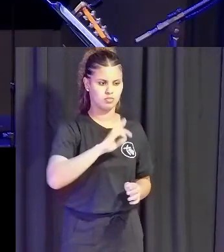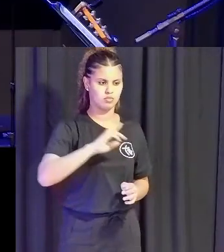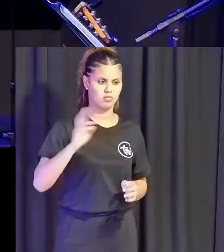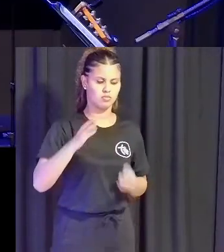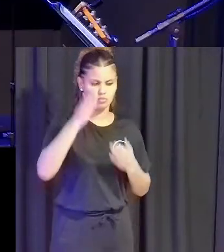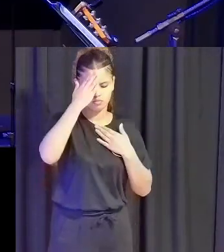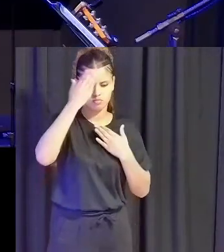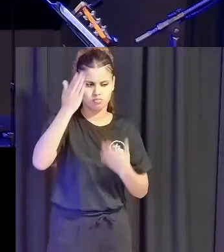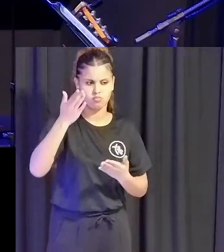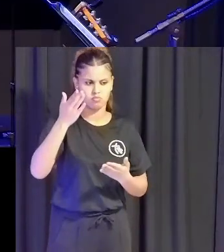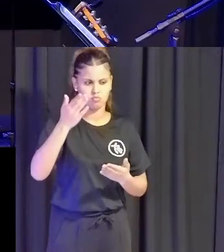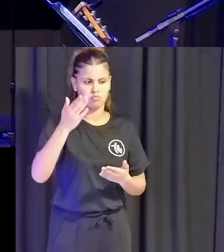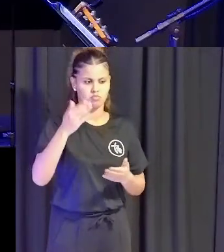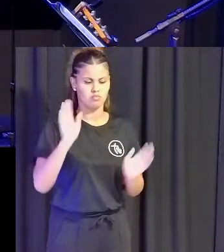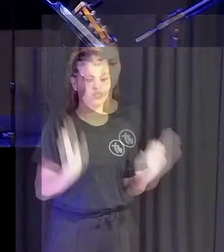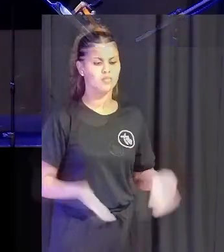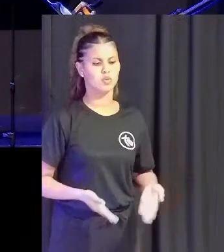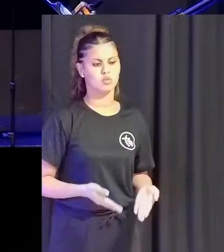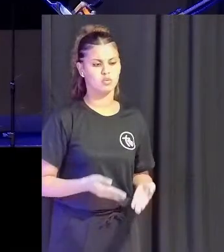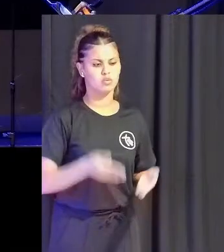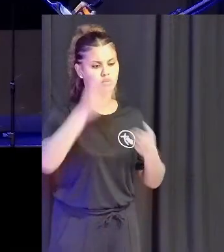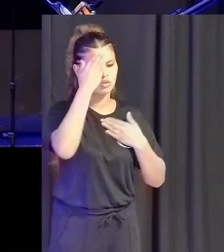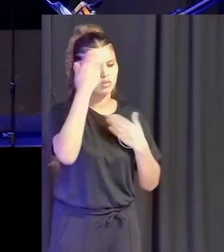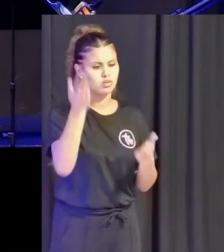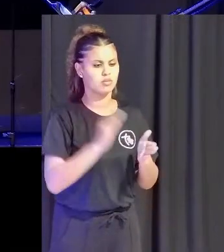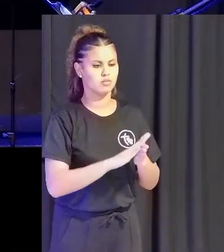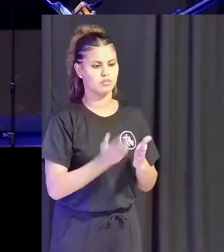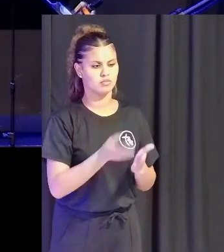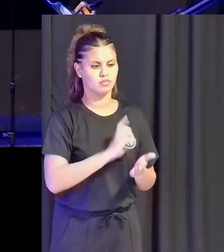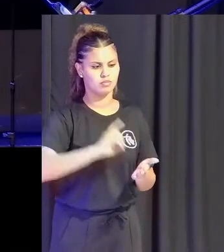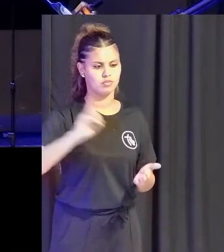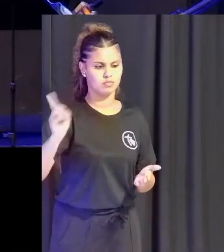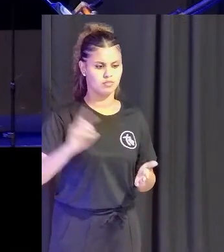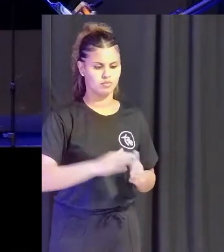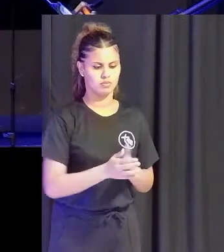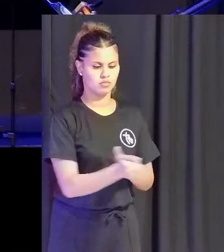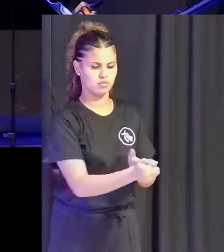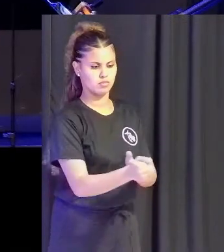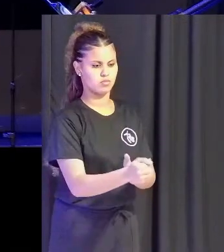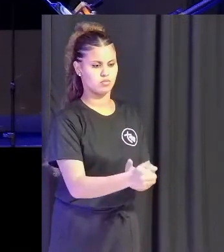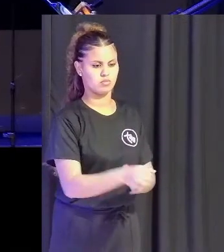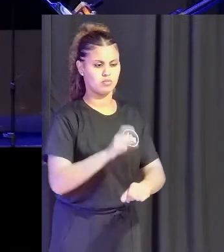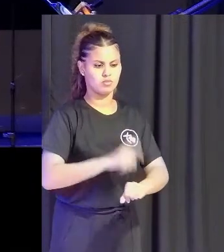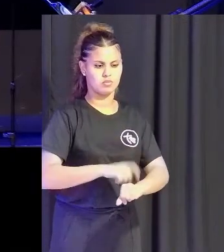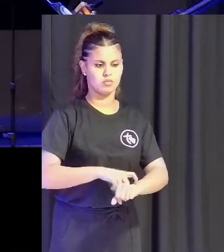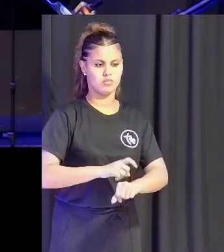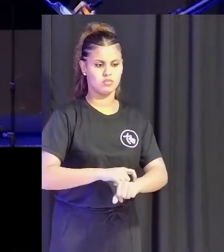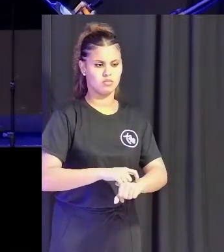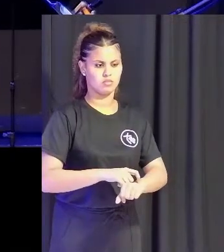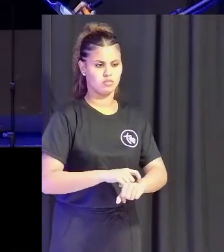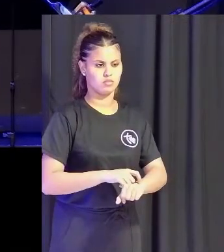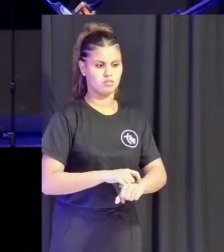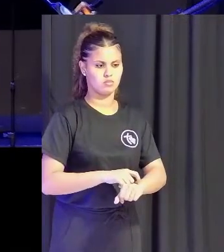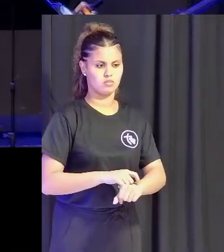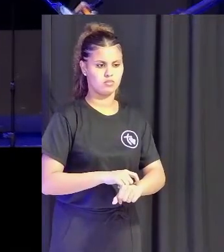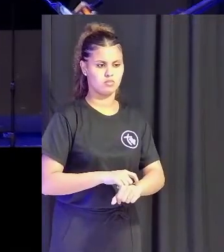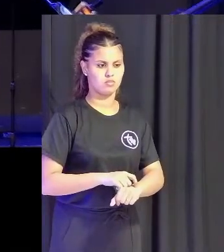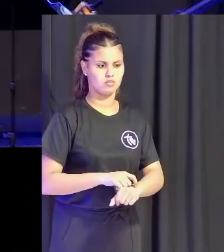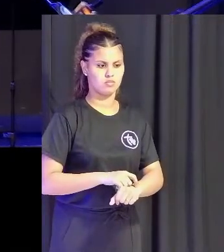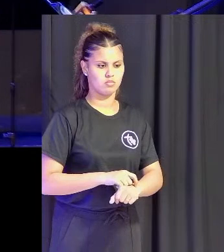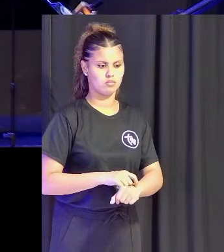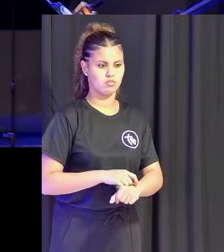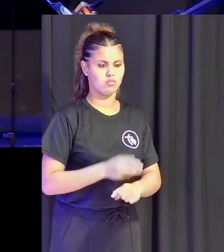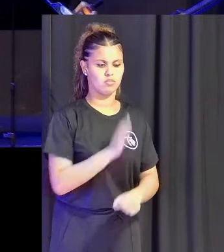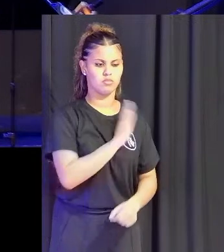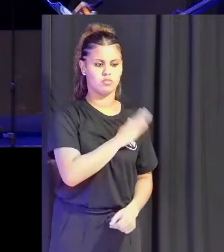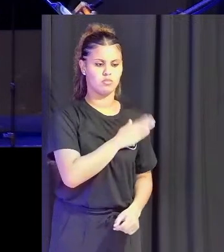Muito obrigado pela Tua palavra, Senhor. Que Tu possas estar guiando este momento, Senhor, levando a Tua palavra para os corações de cada um de